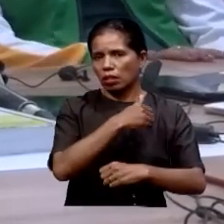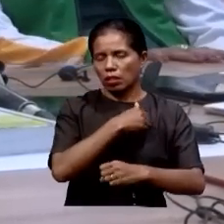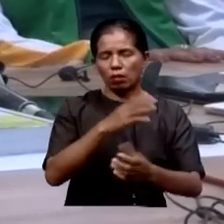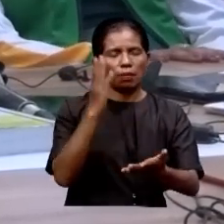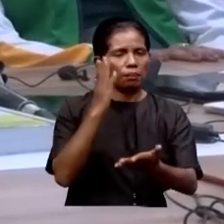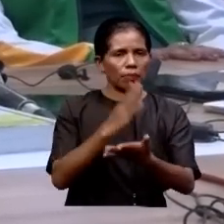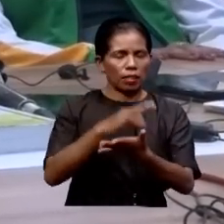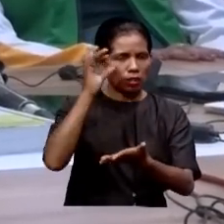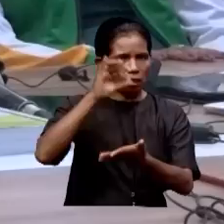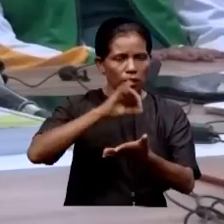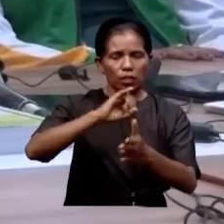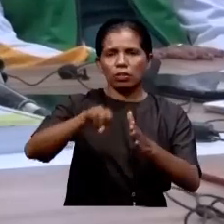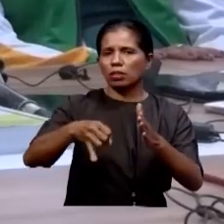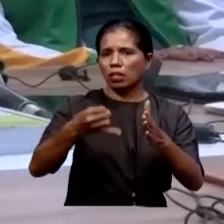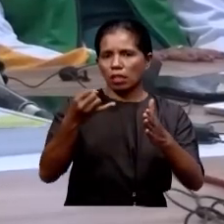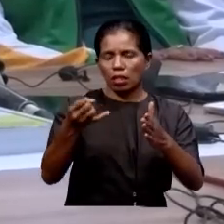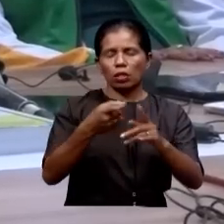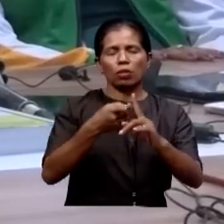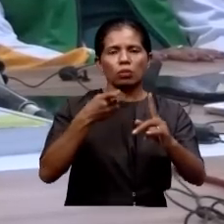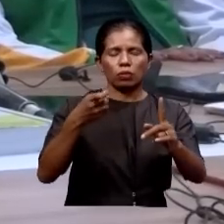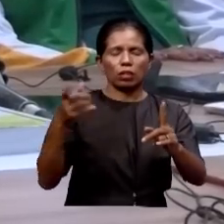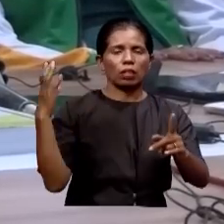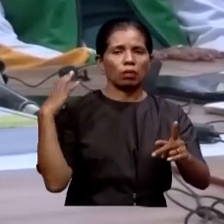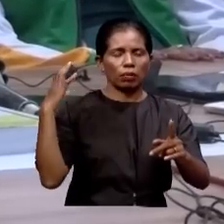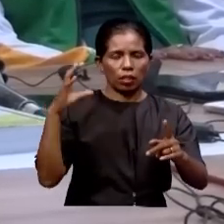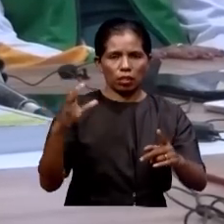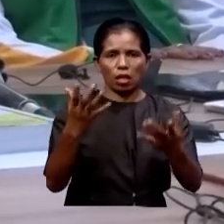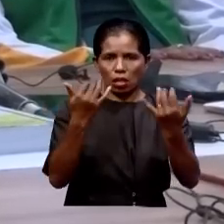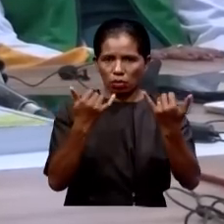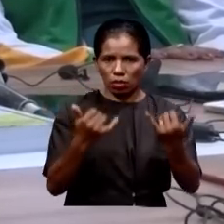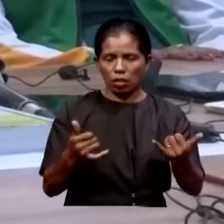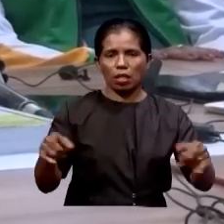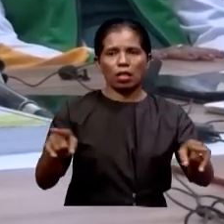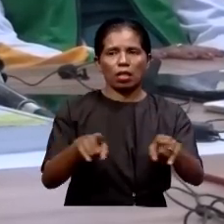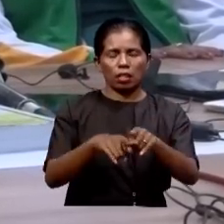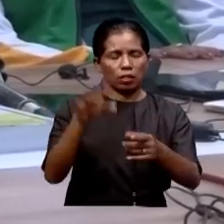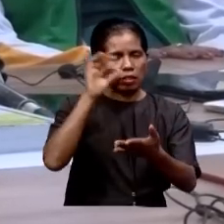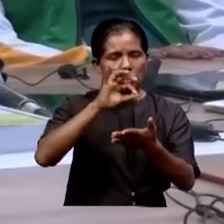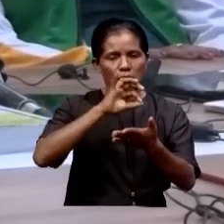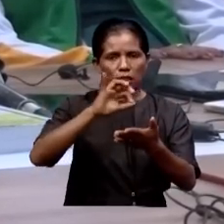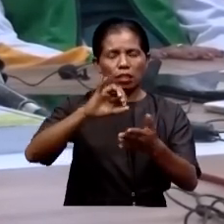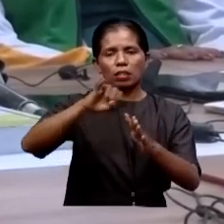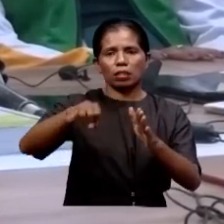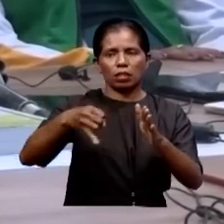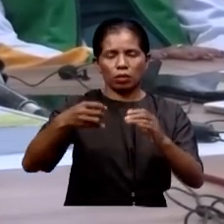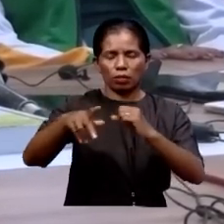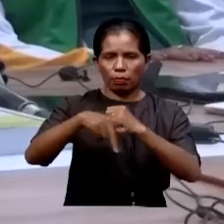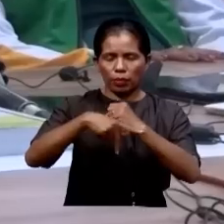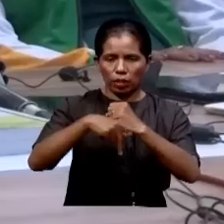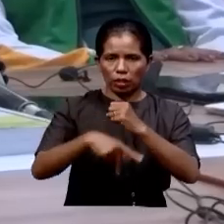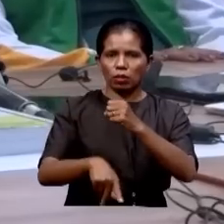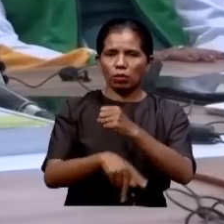jeral husi Ninya kargu nebeke ni asumi hanesan sekretario geral do partido